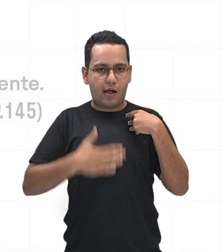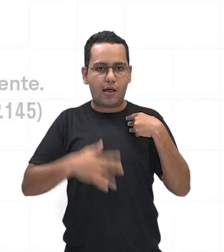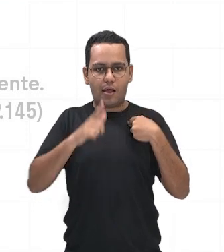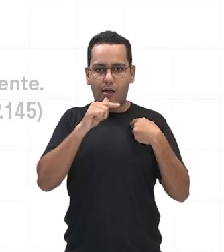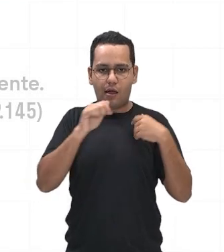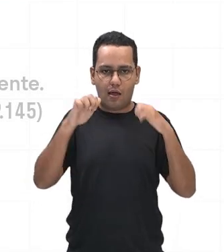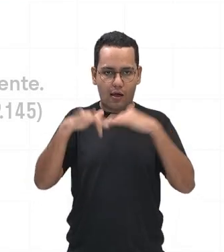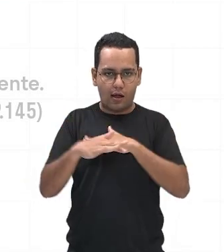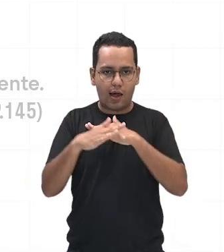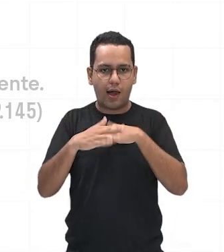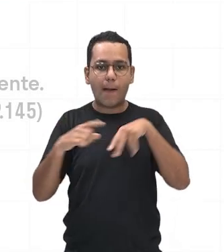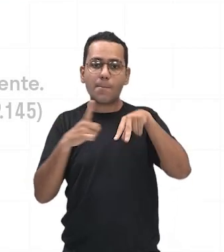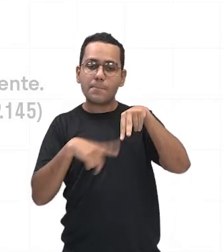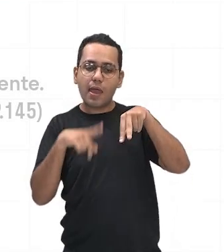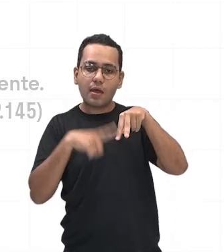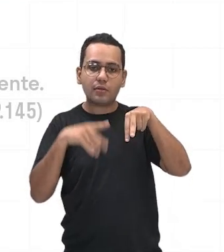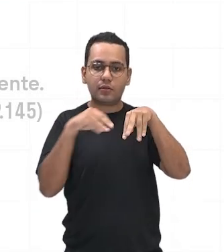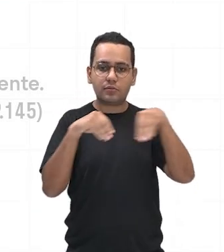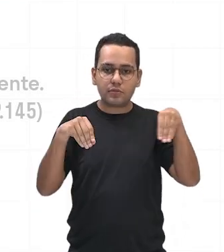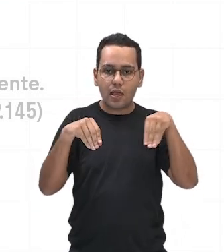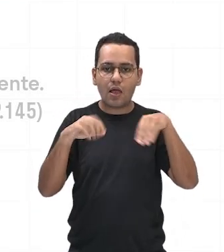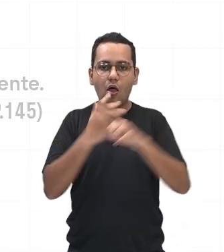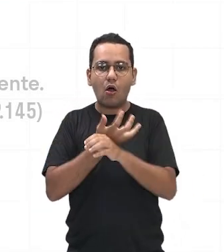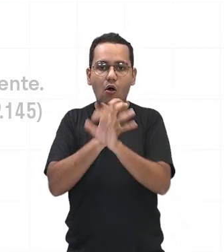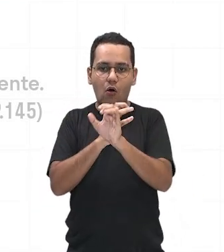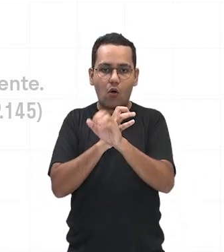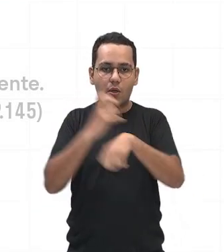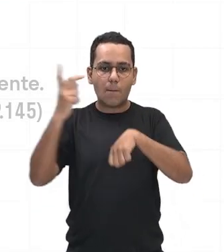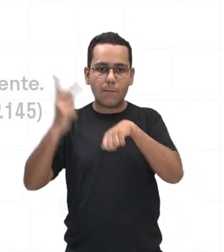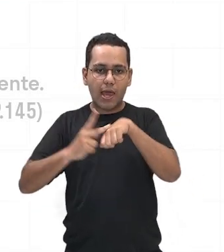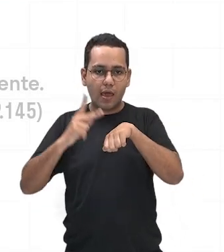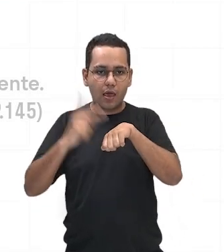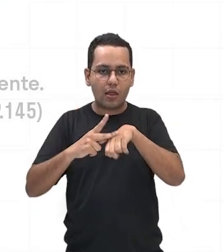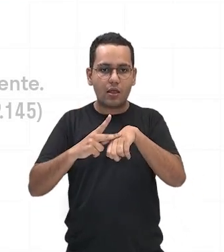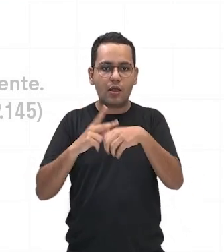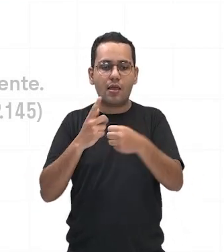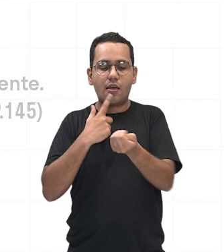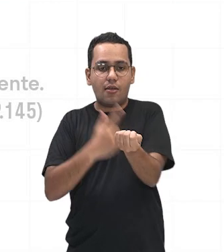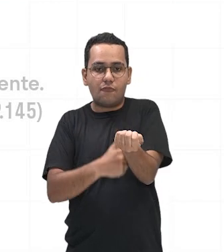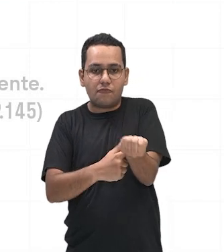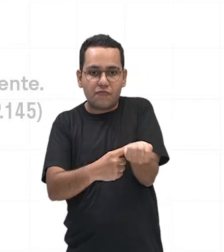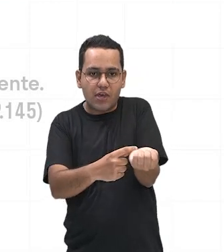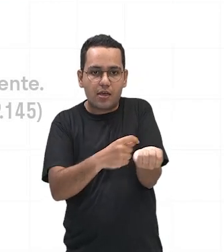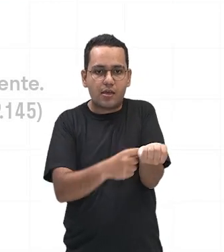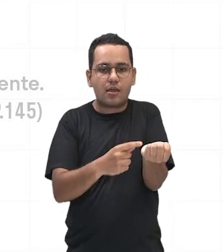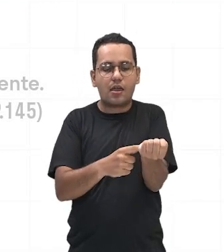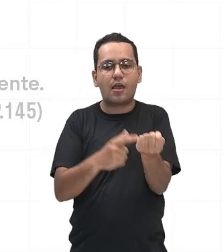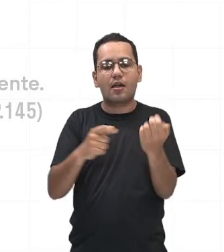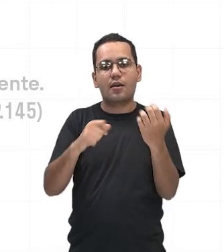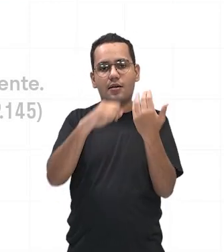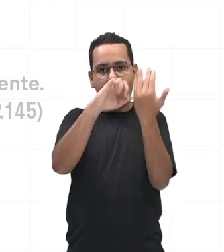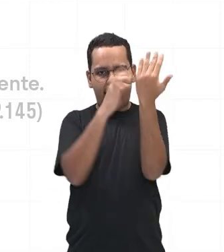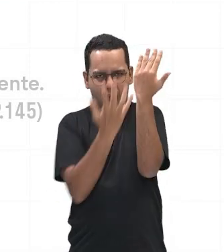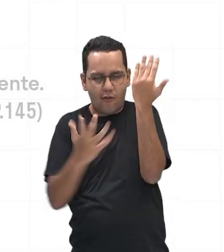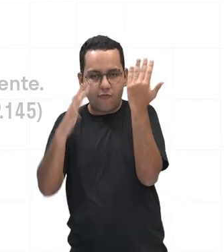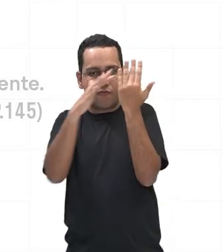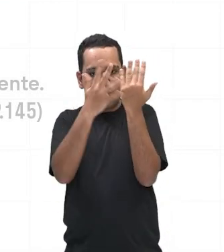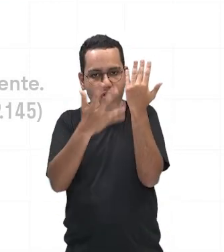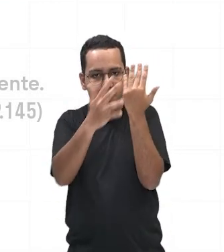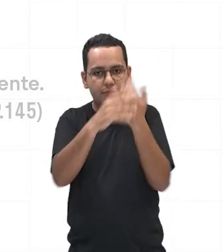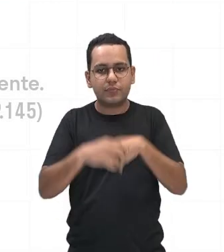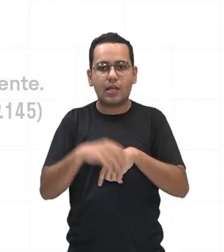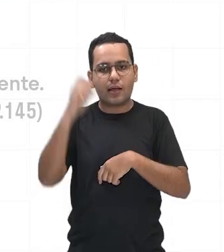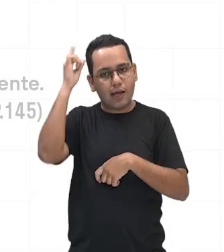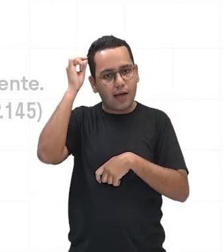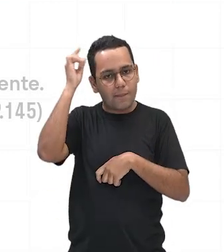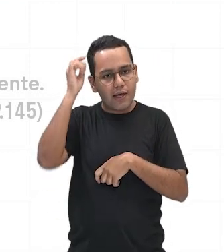ossos às pedras, as veias aos galhos de árvores, os cabelos às ervas, os sentidos aos